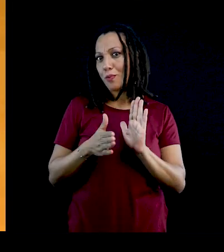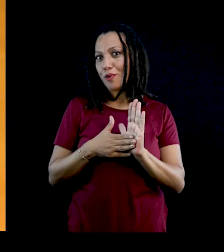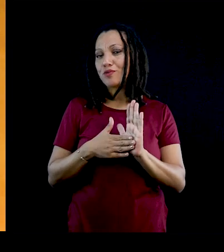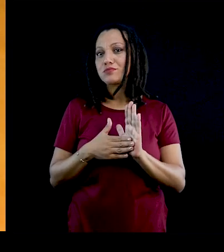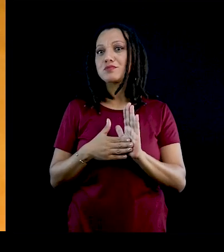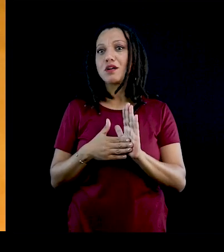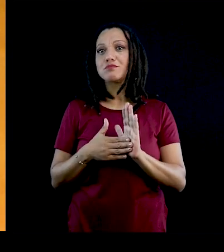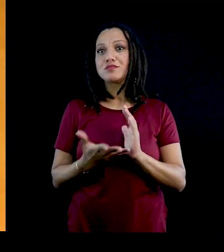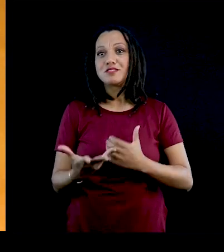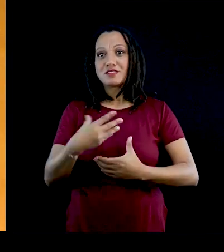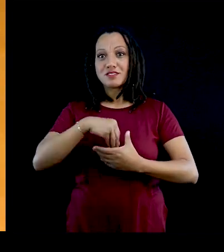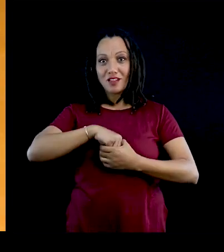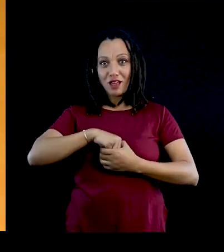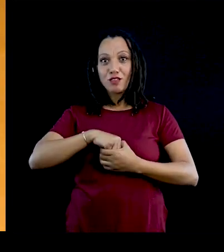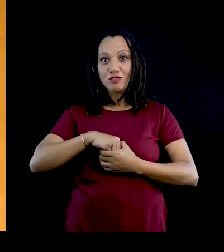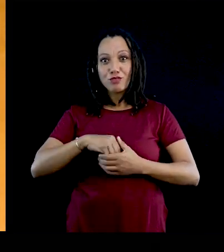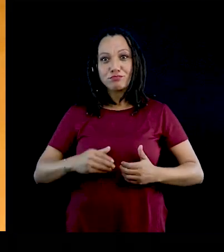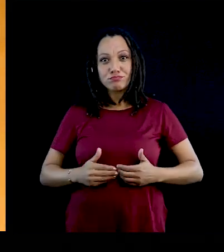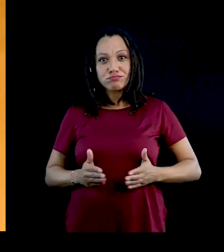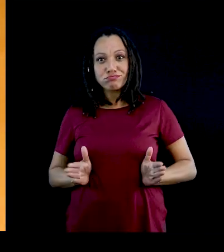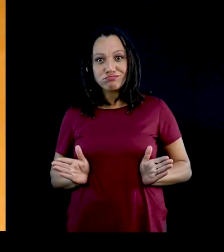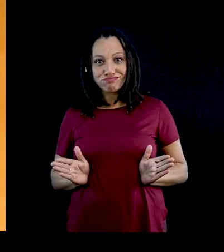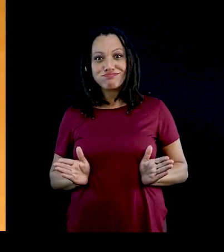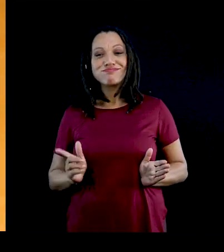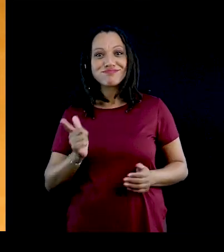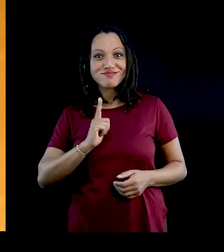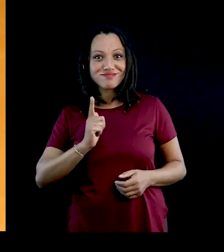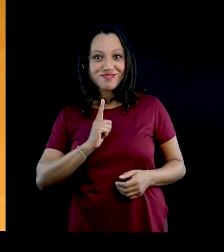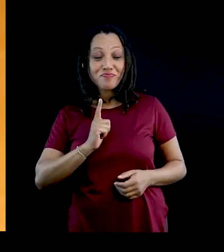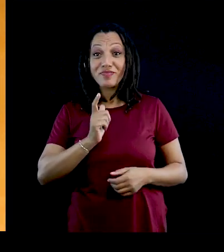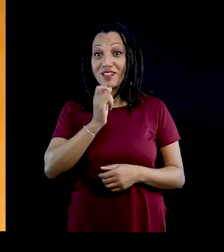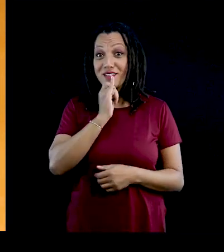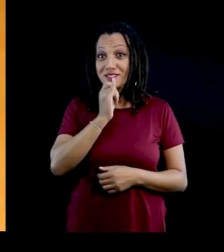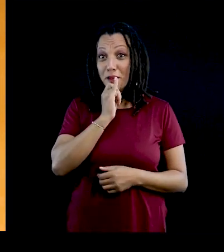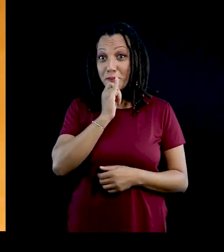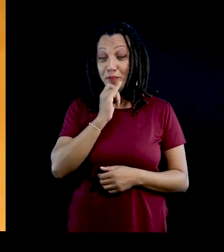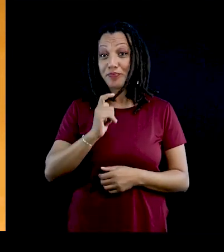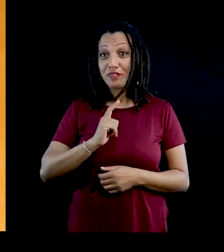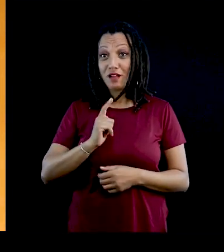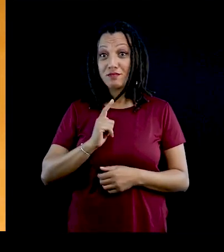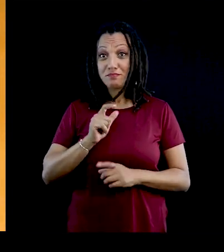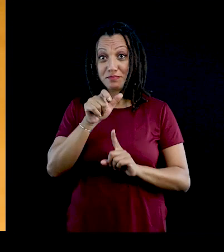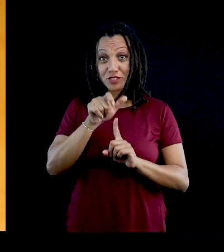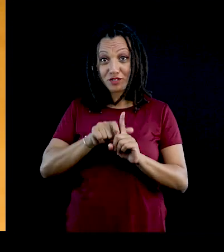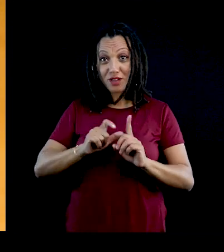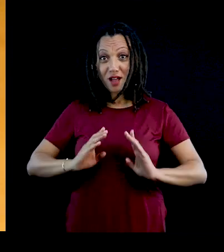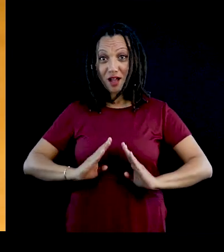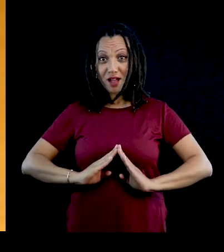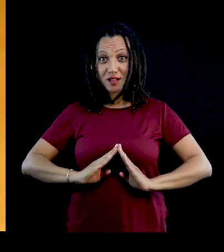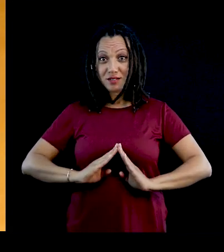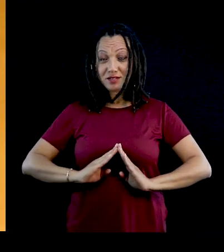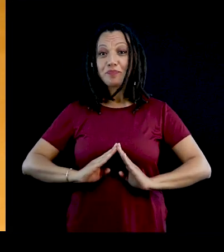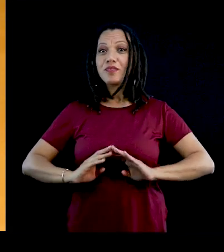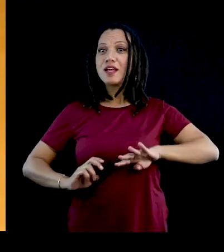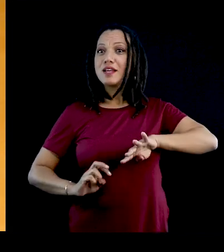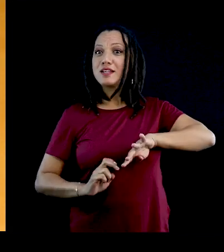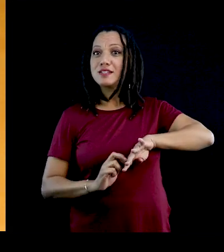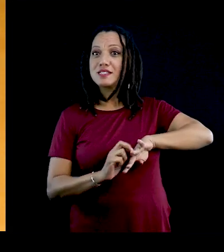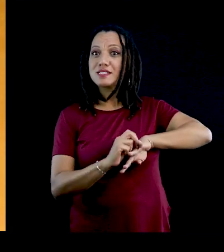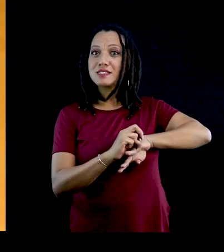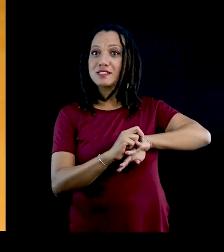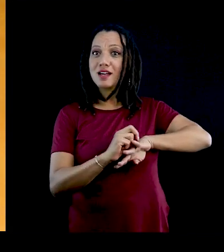dentro dele. Aqui nesse caso, ela tem uma casinha por fora com uma escada, né? E quando eu abro essa casa, ela